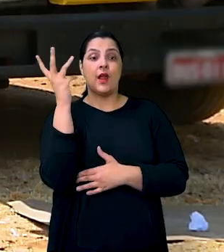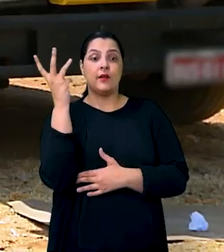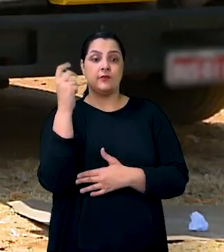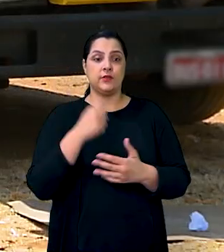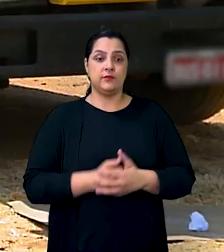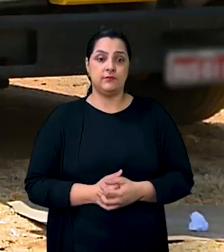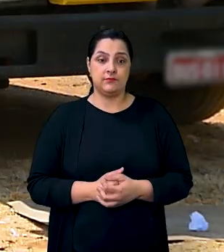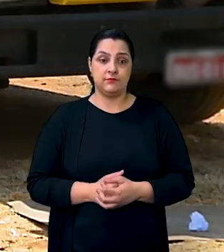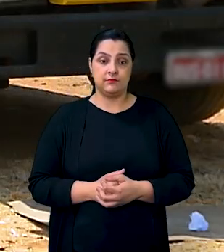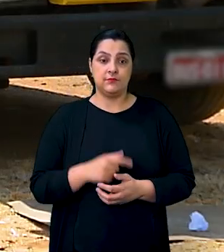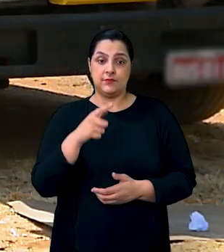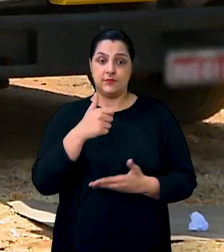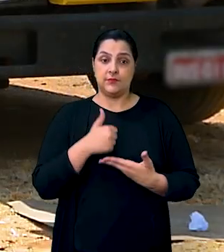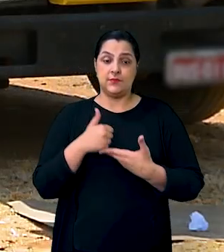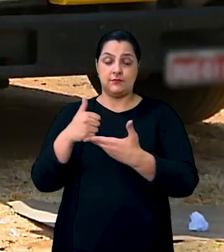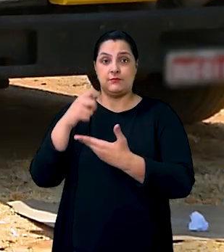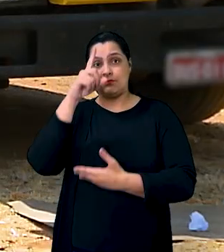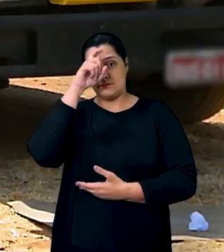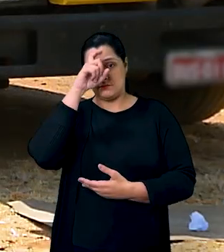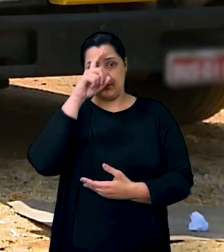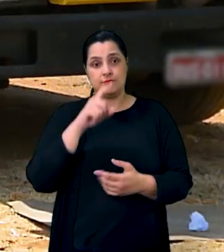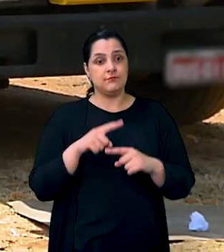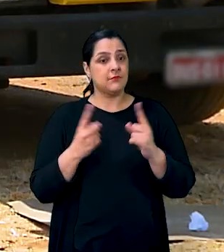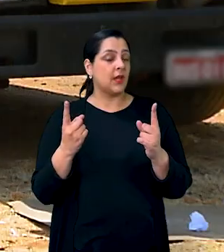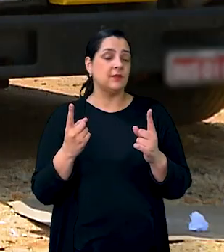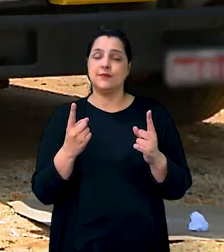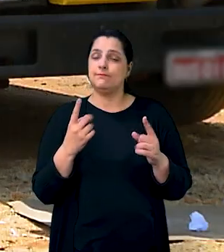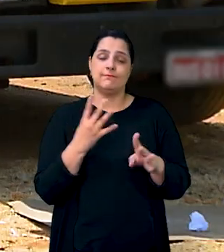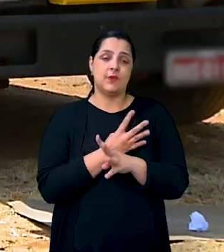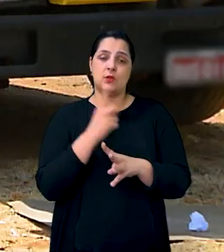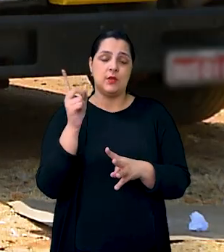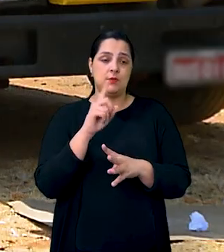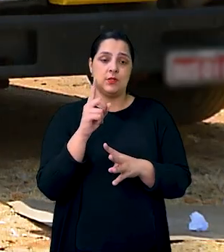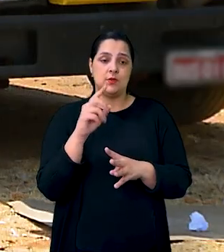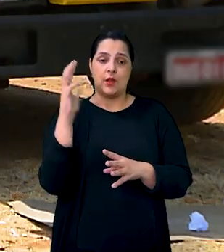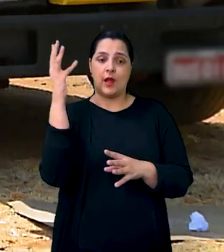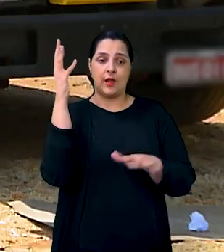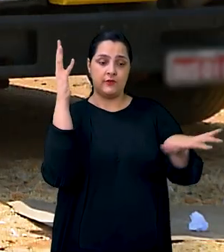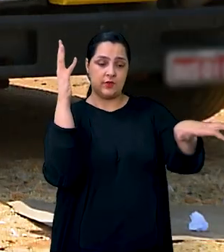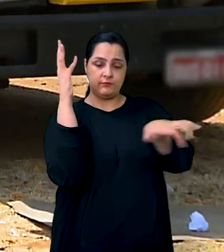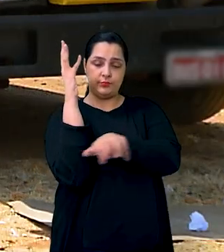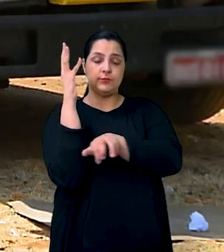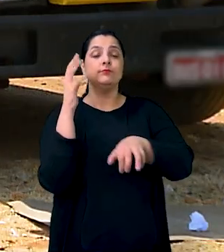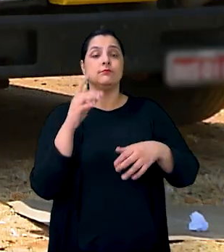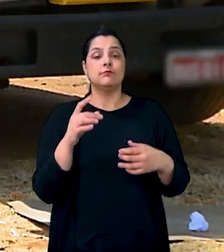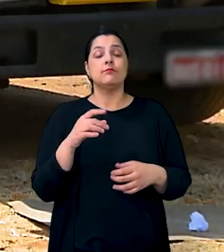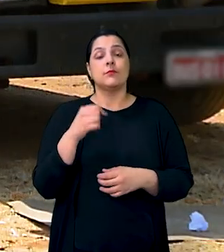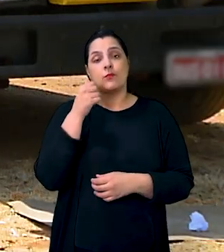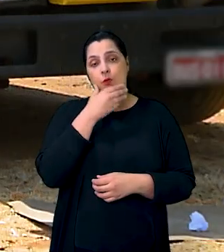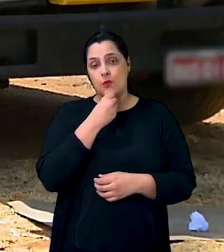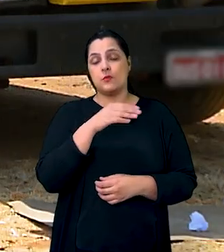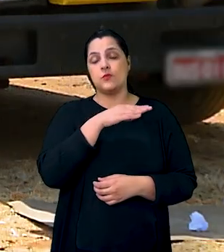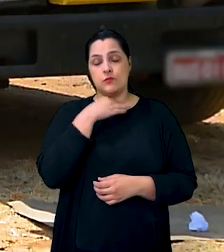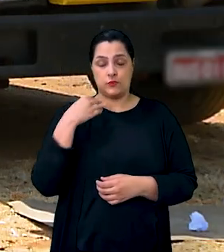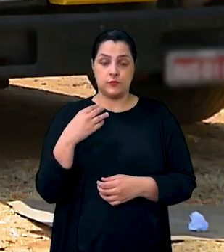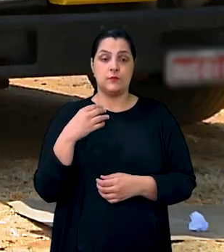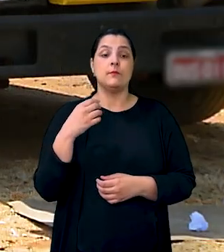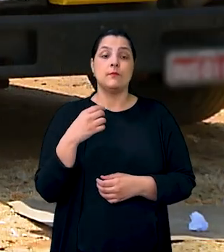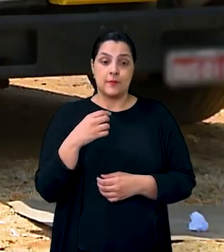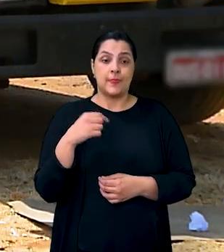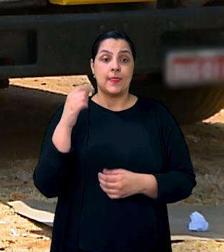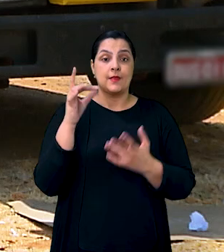árvore. O trabalhador chegou a ser levado a um hospital, mas não resistiu. A viúva e os filhos do motorista